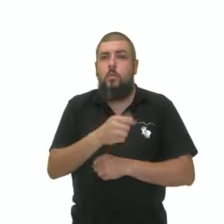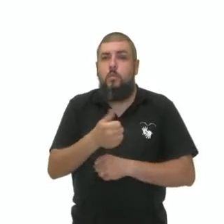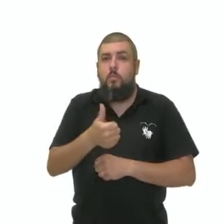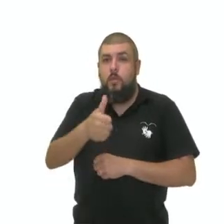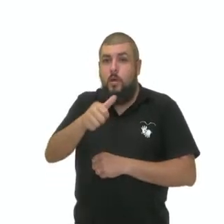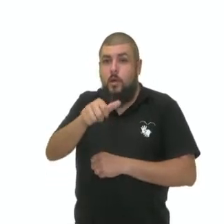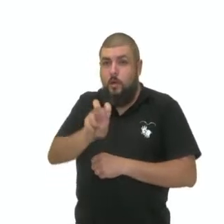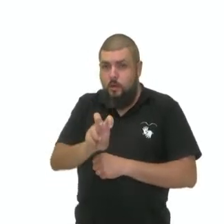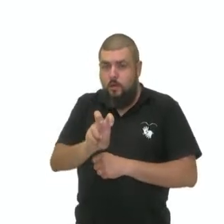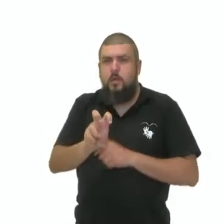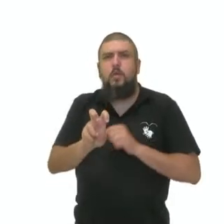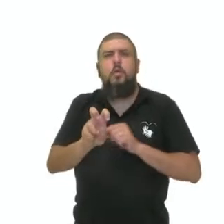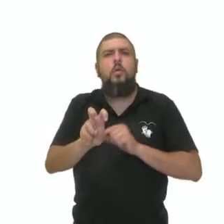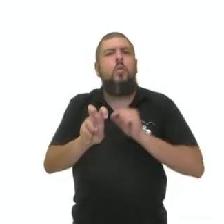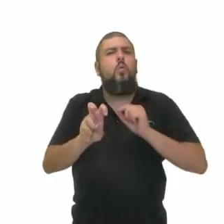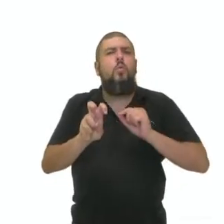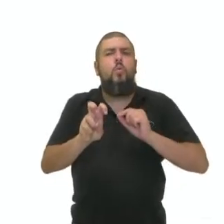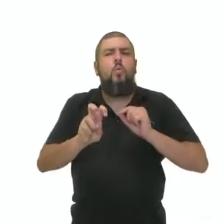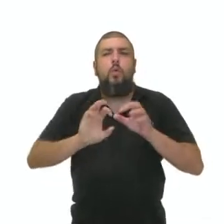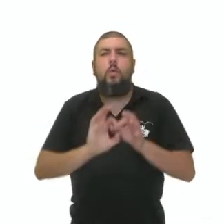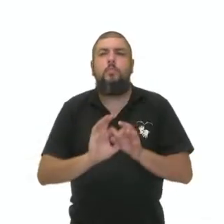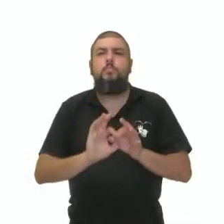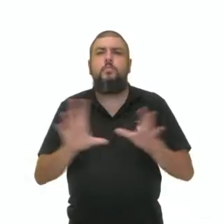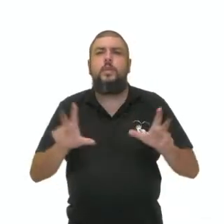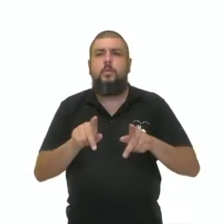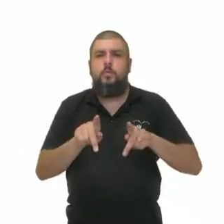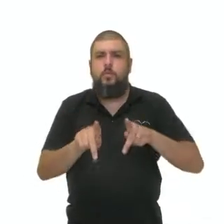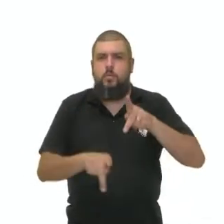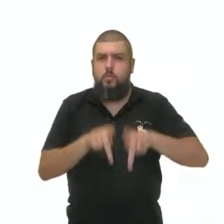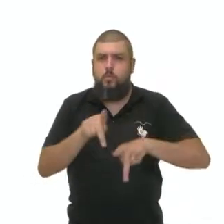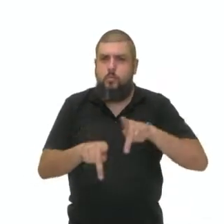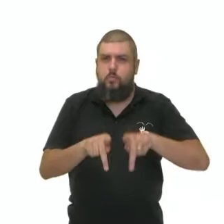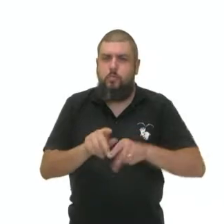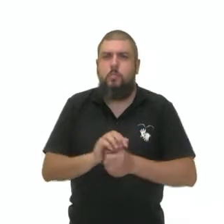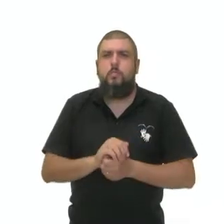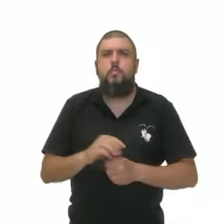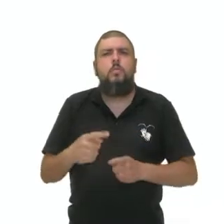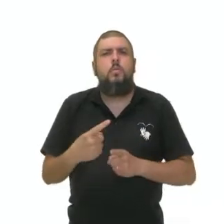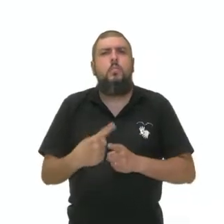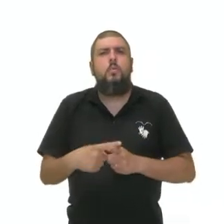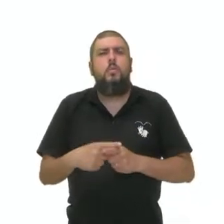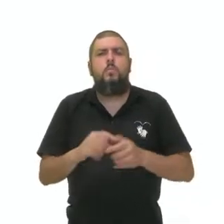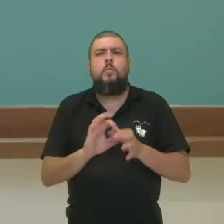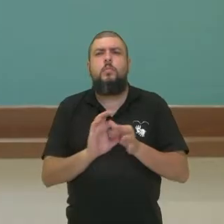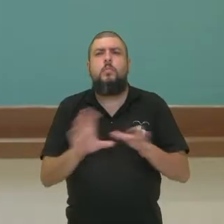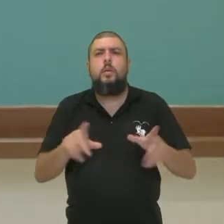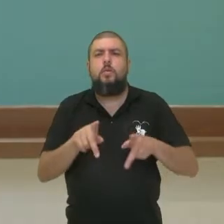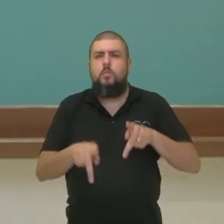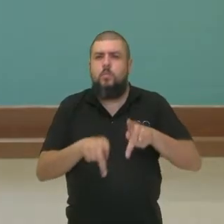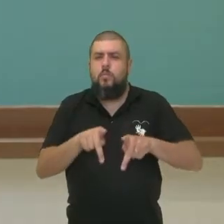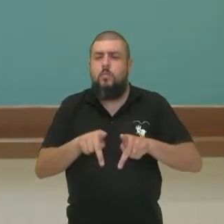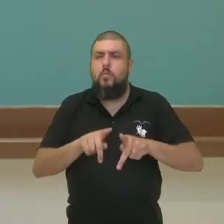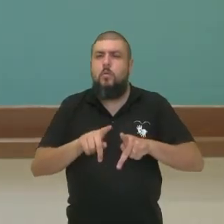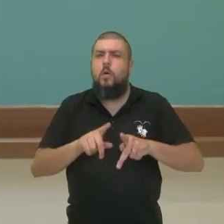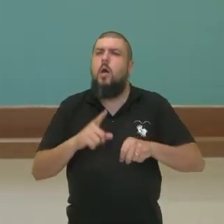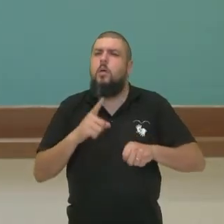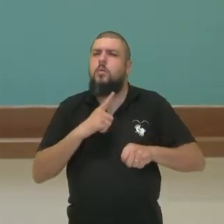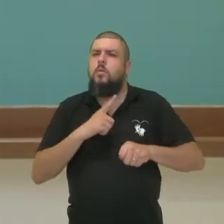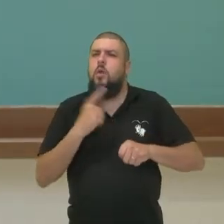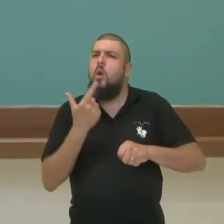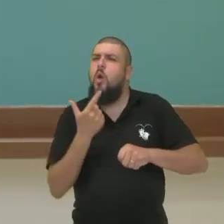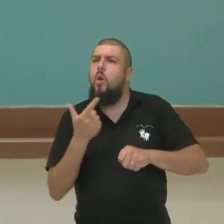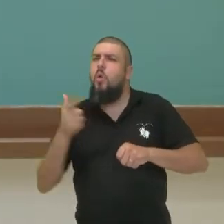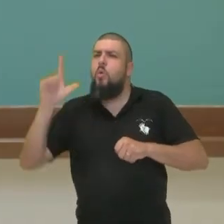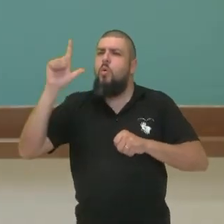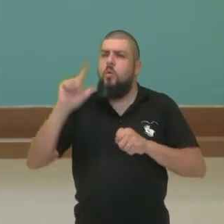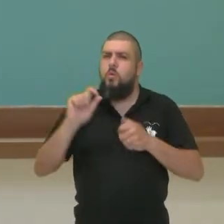de domínio público. E por ser de domínio público, várias versões vieram à tona